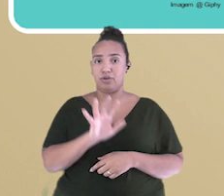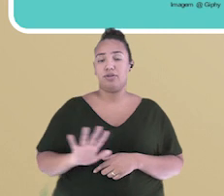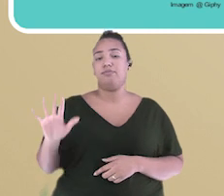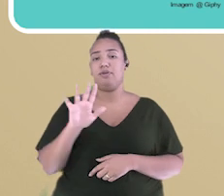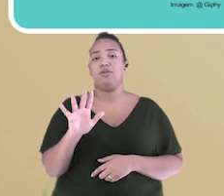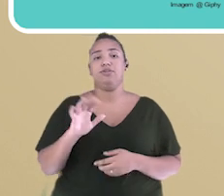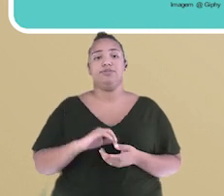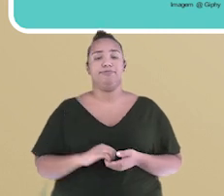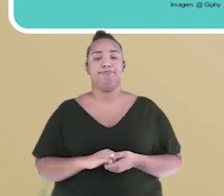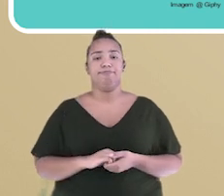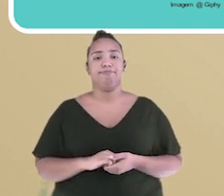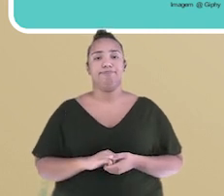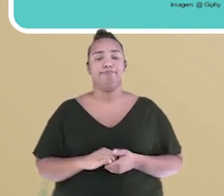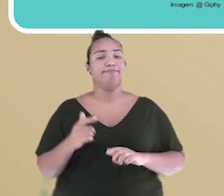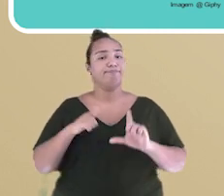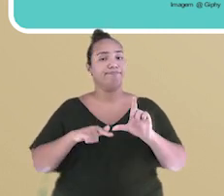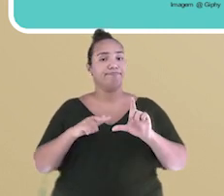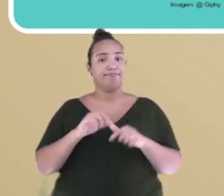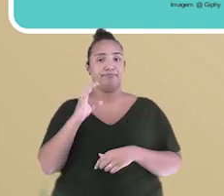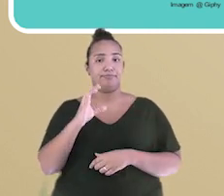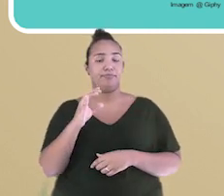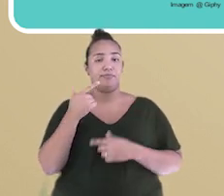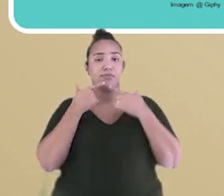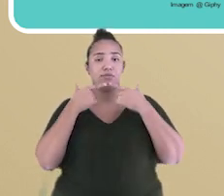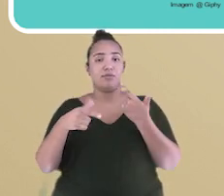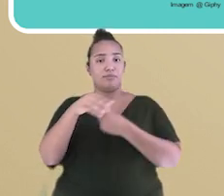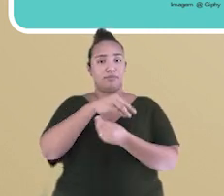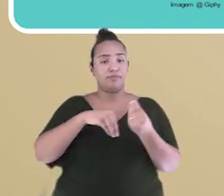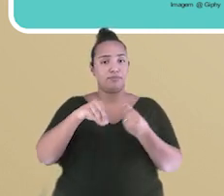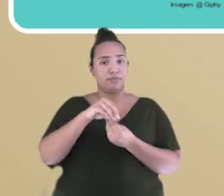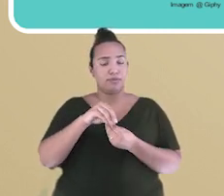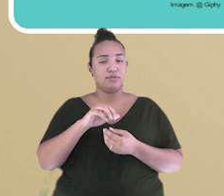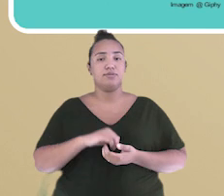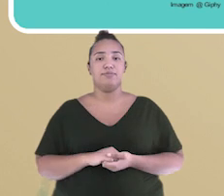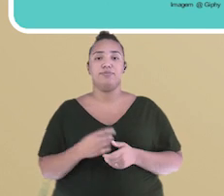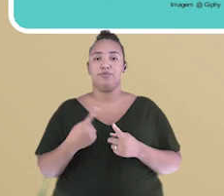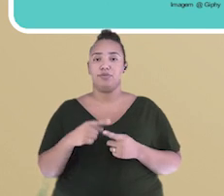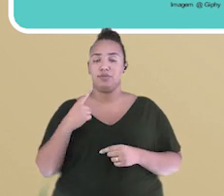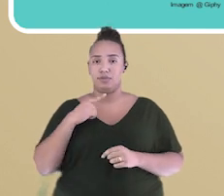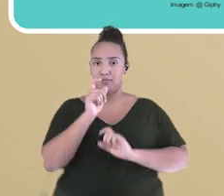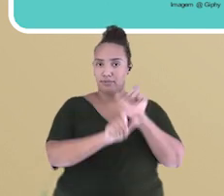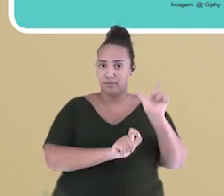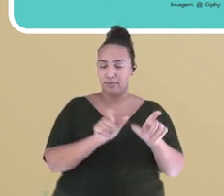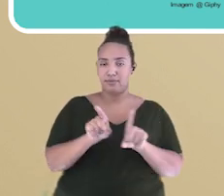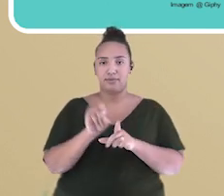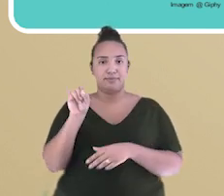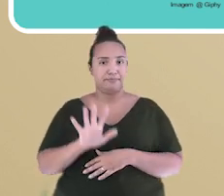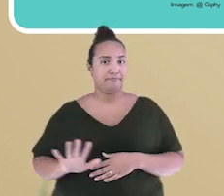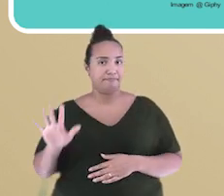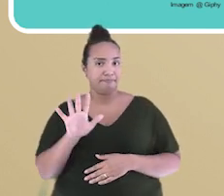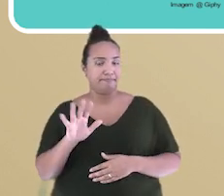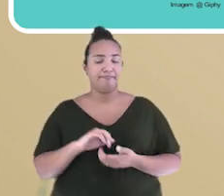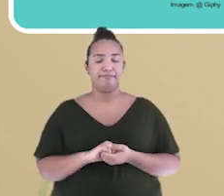o uso de imagens. Letra C, linguagem mista ou híbrida, pois há o uso de palavras